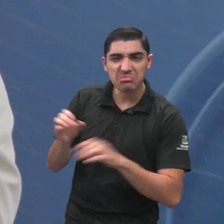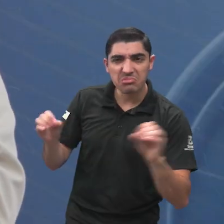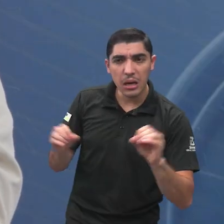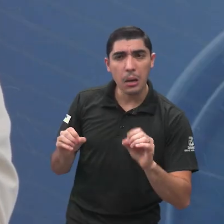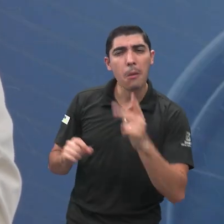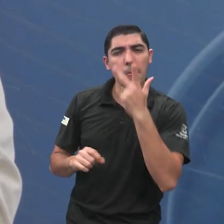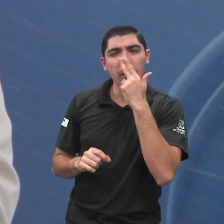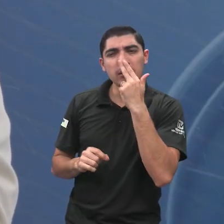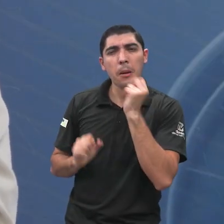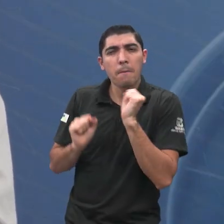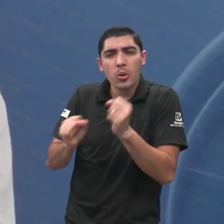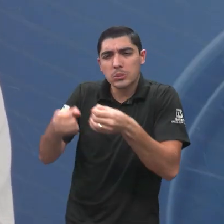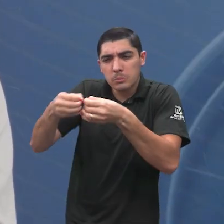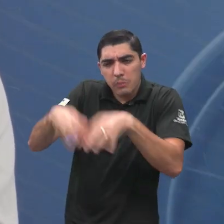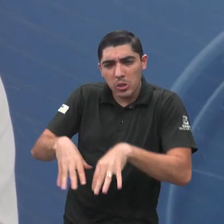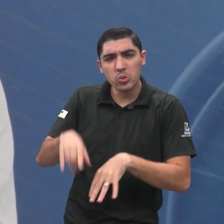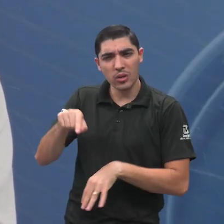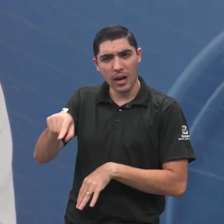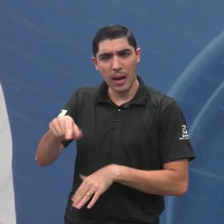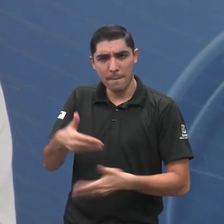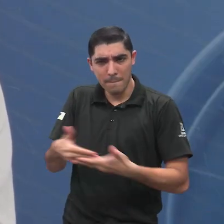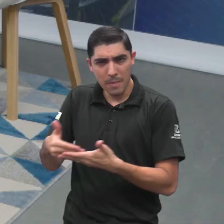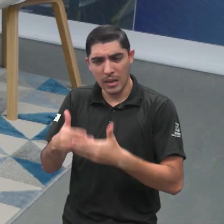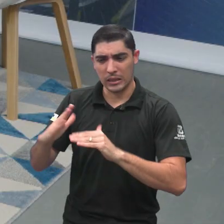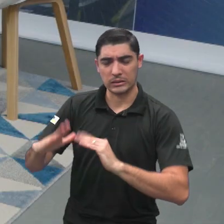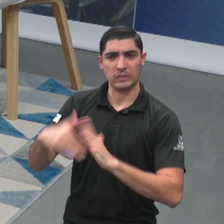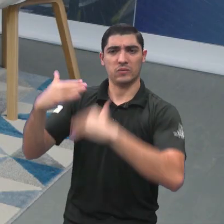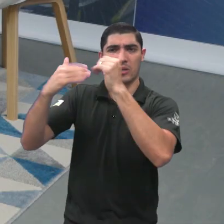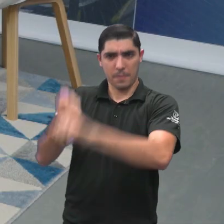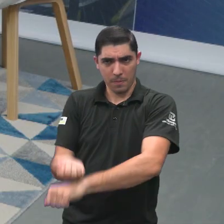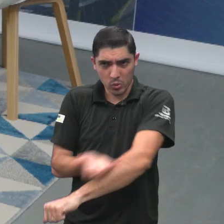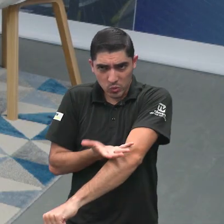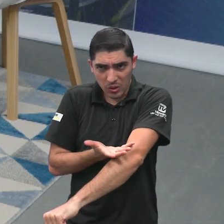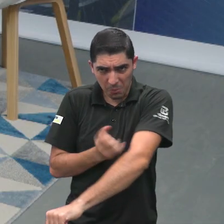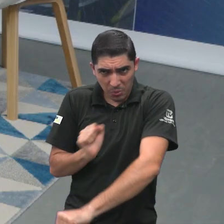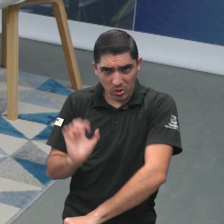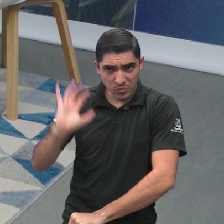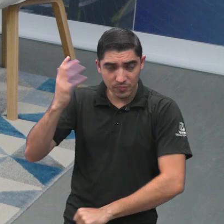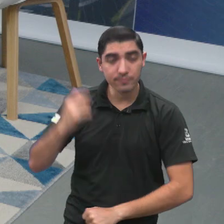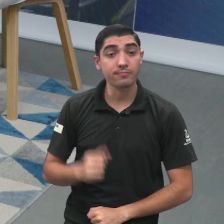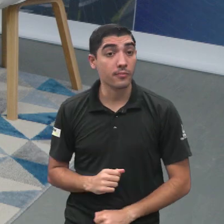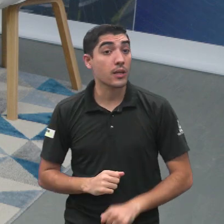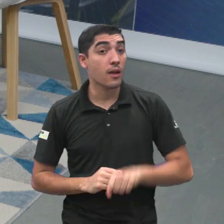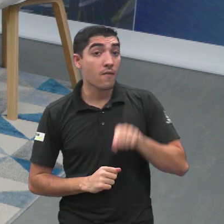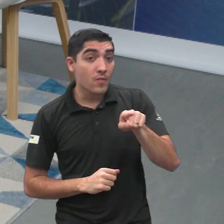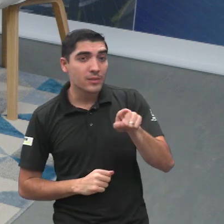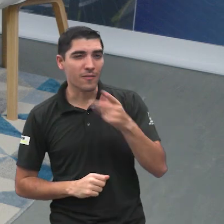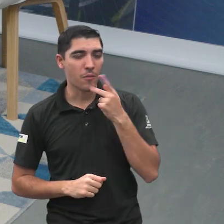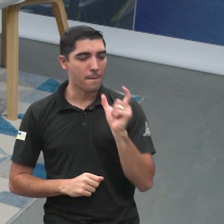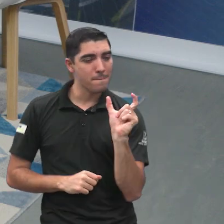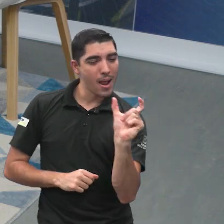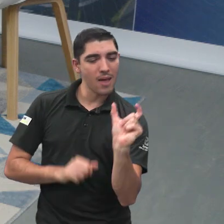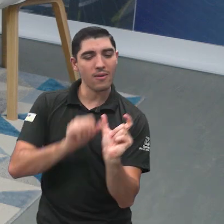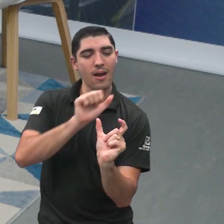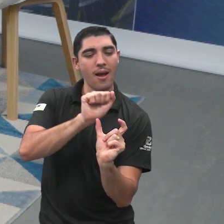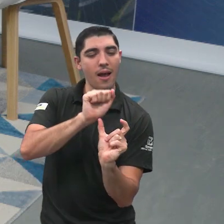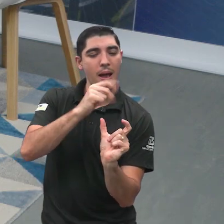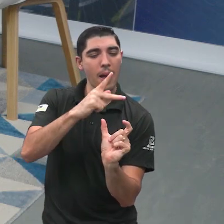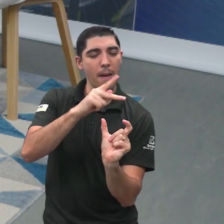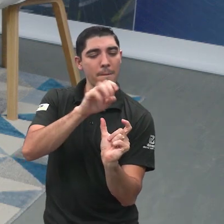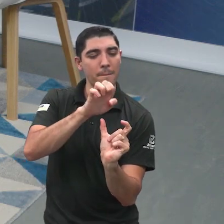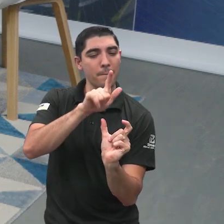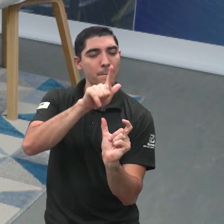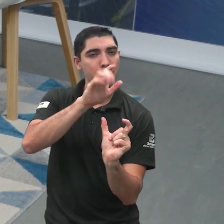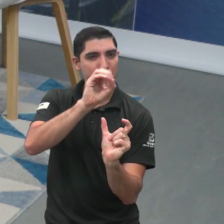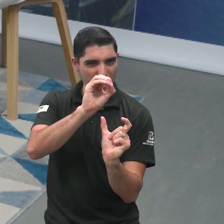no desenvolvimento também emocional do bebê? Pode, eu gostaria até de pegar essa palavra que você mencionou, o apego. O apego, para nós